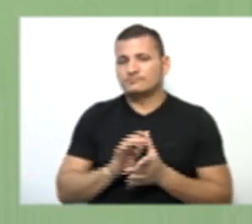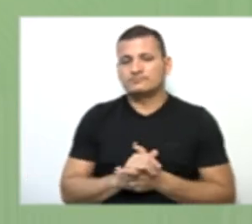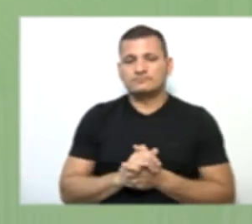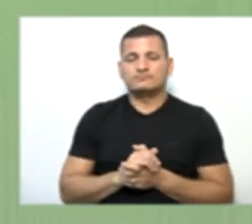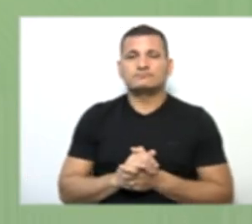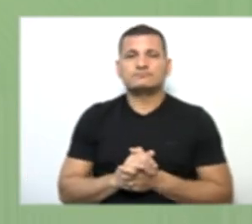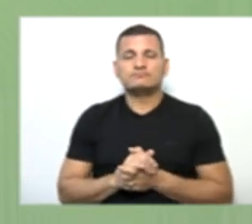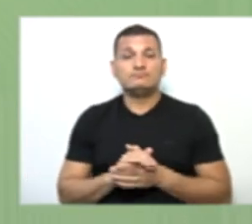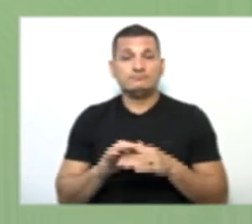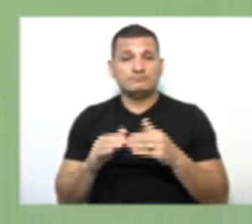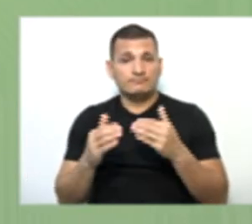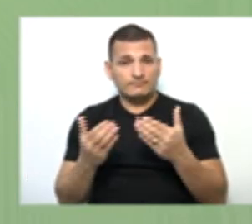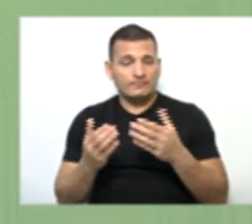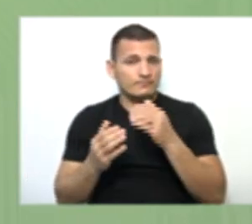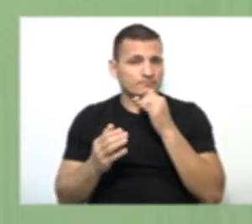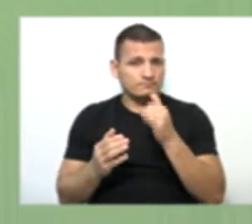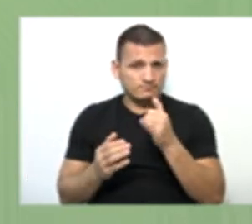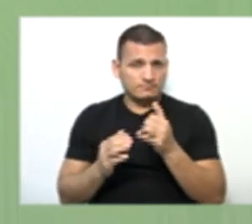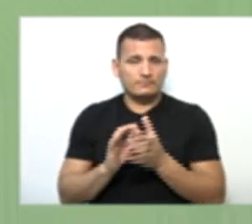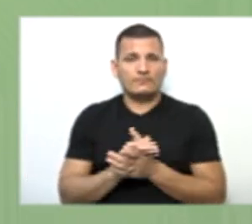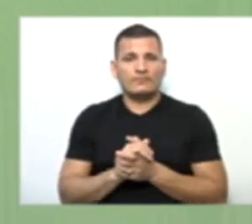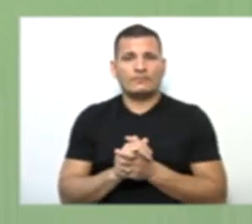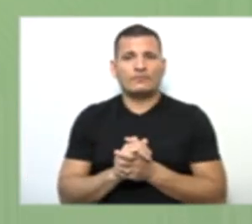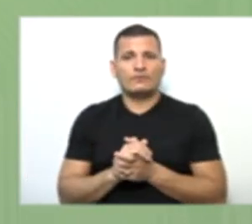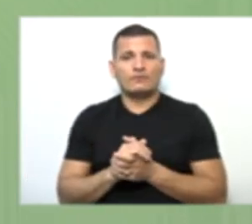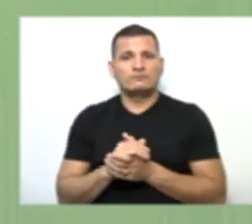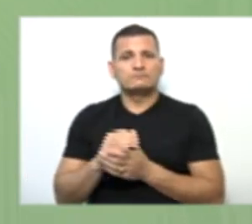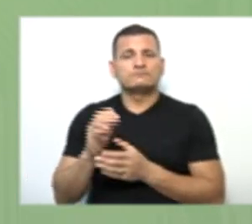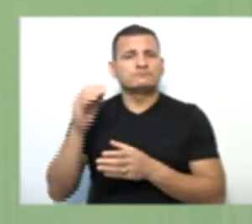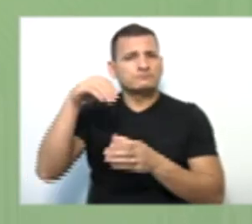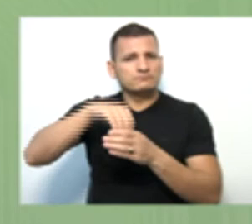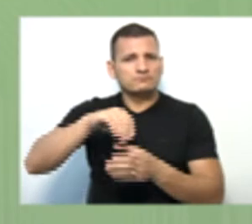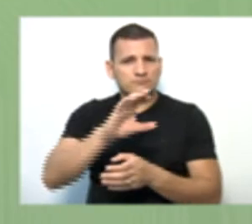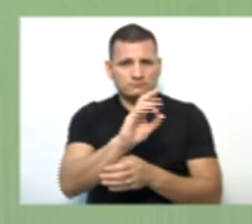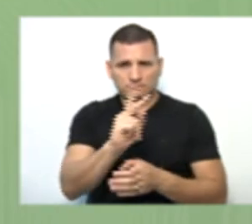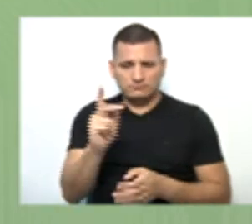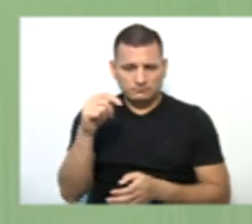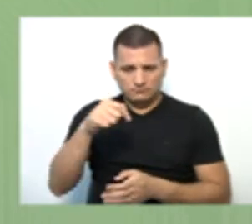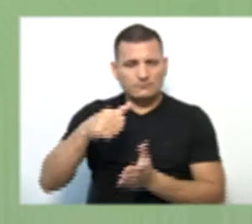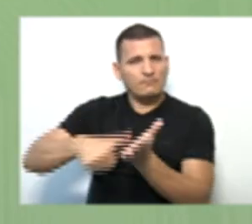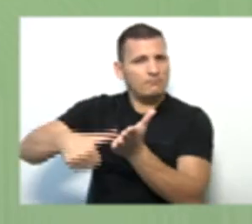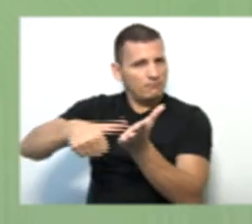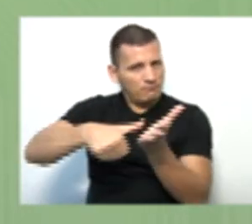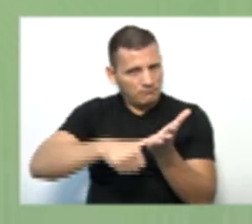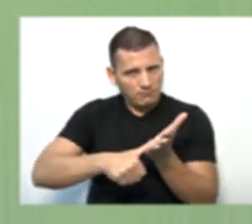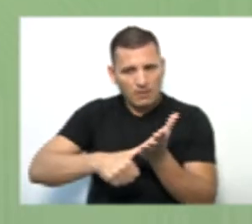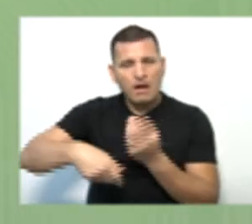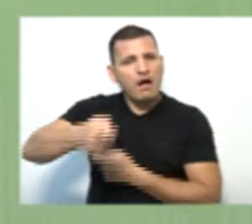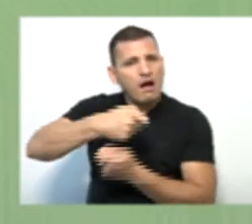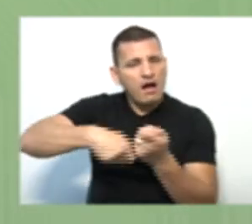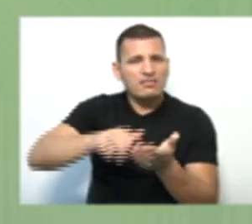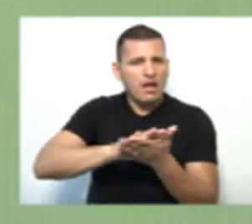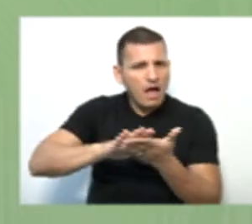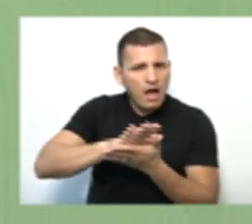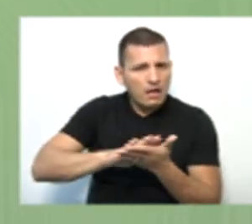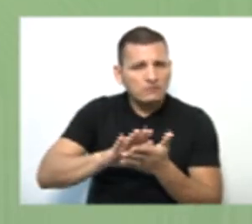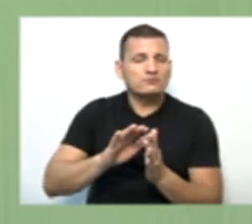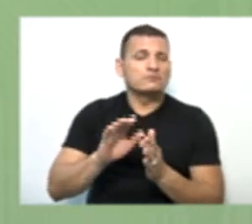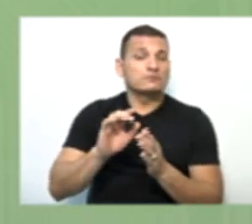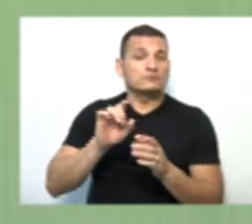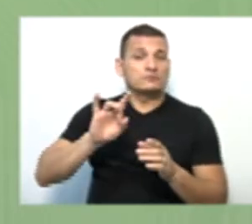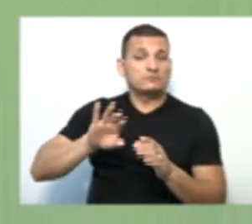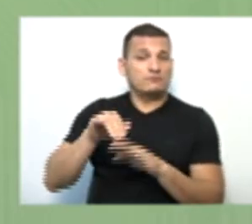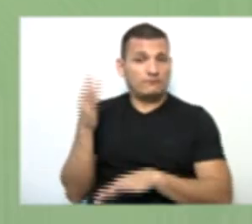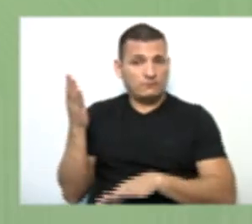que eu disse para vocês? Que os atos não cooperados, eles são tributados pelo imposto de renda do governo federal.